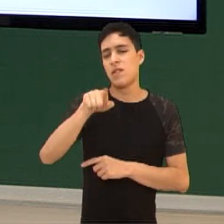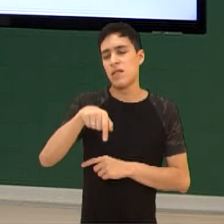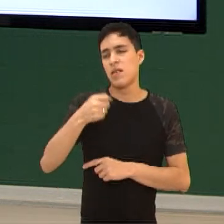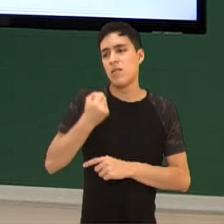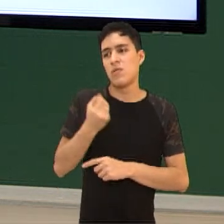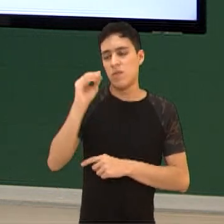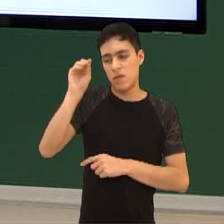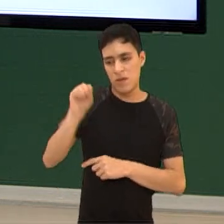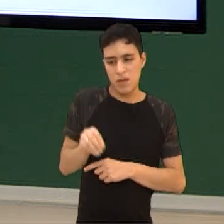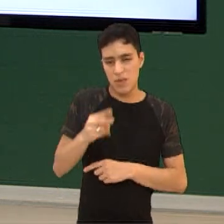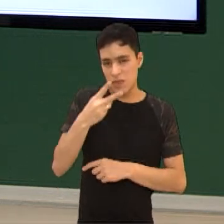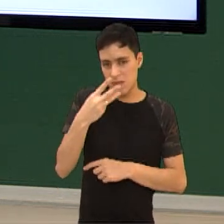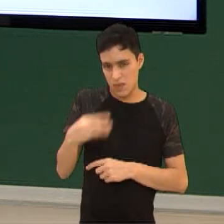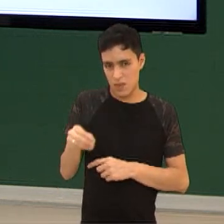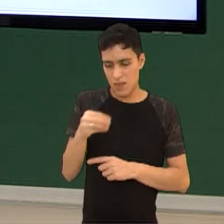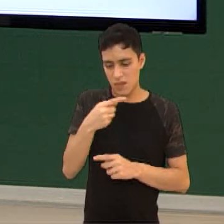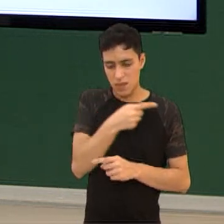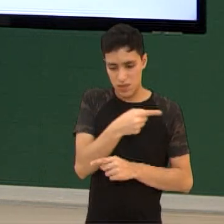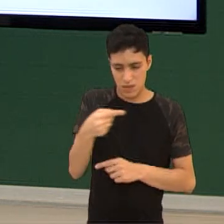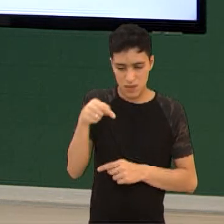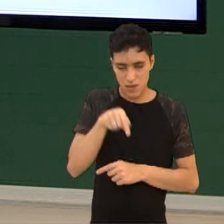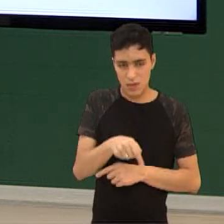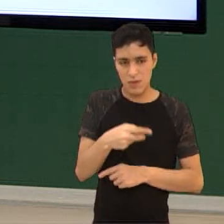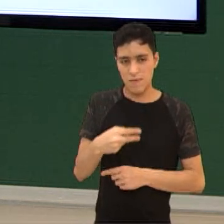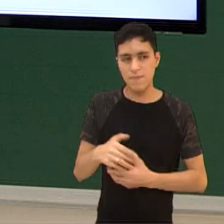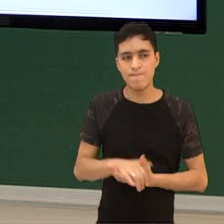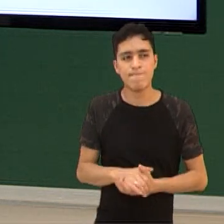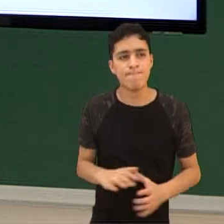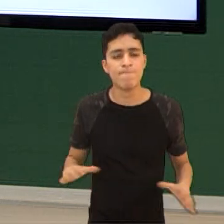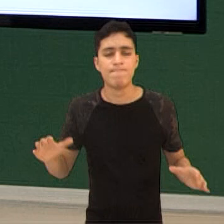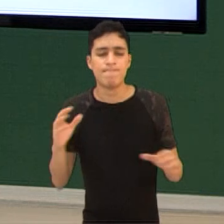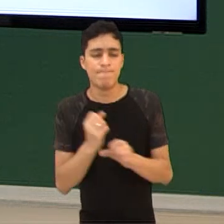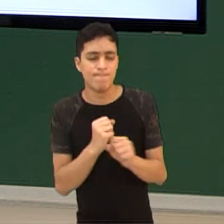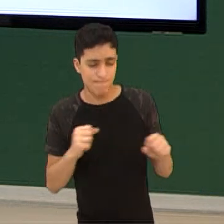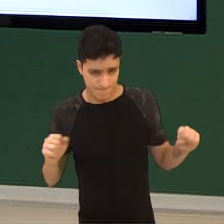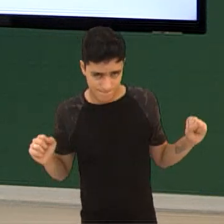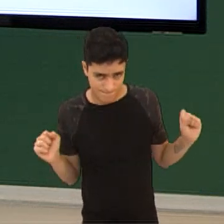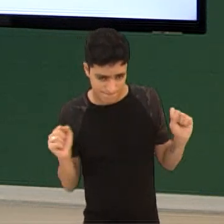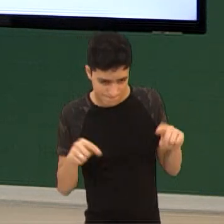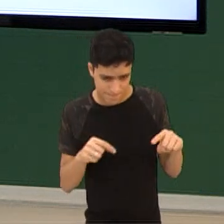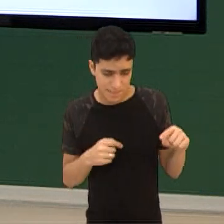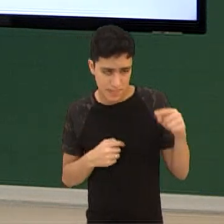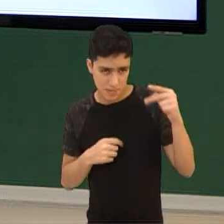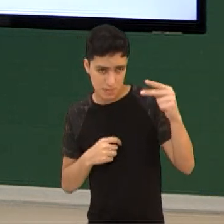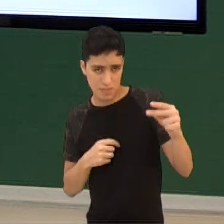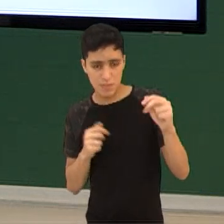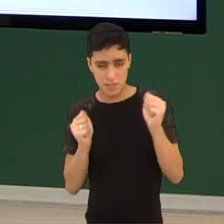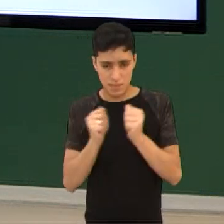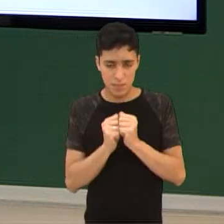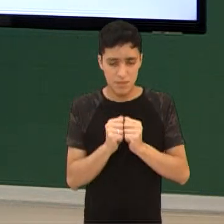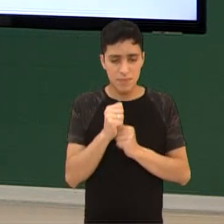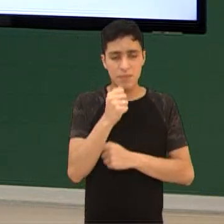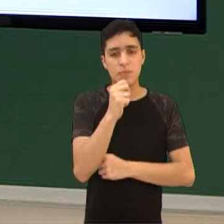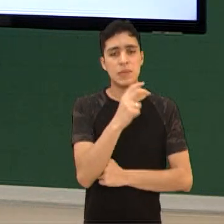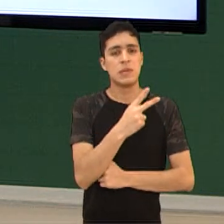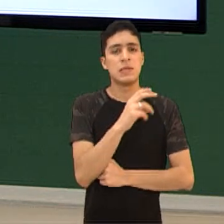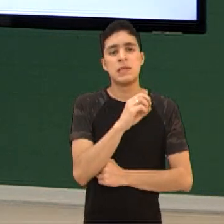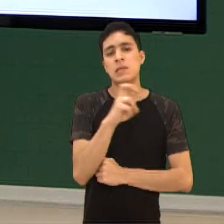número de termos, que é 30, dividido por 2. Então, nós vamos somar 2 com 205,